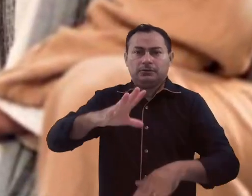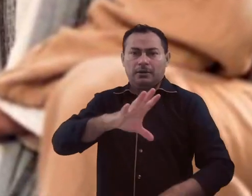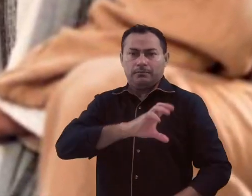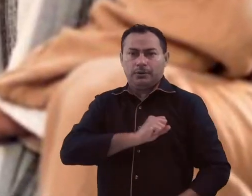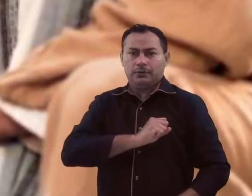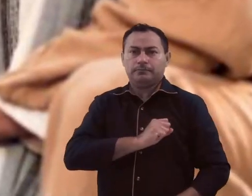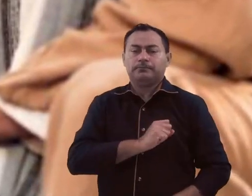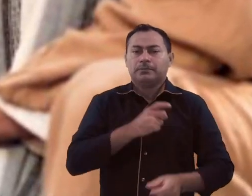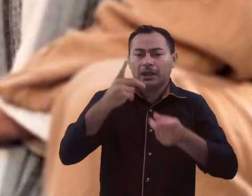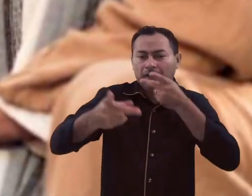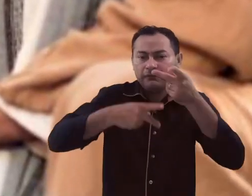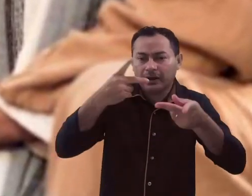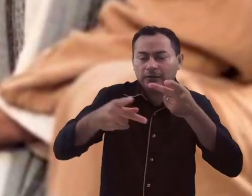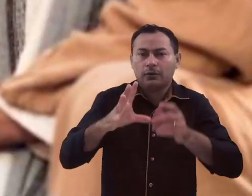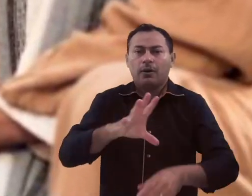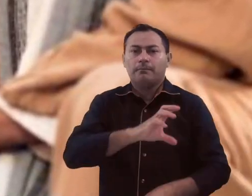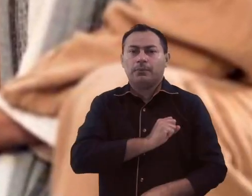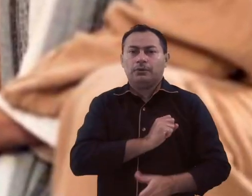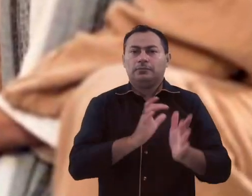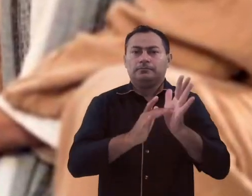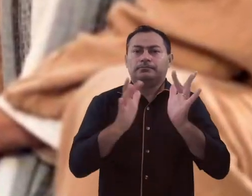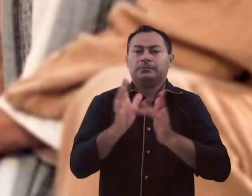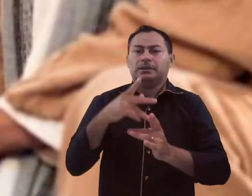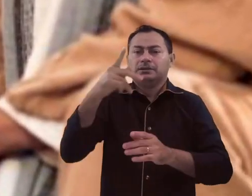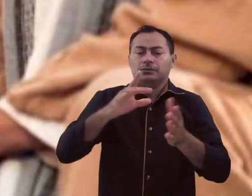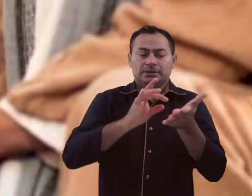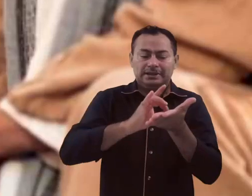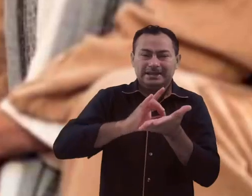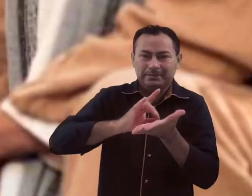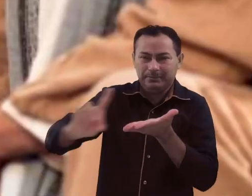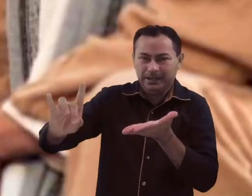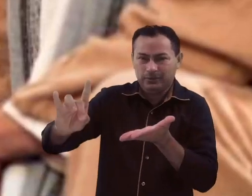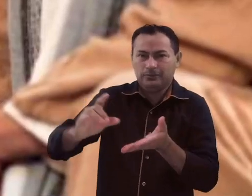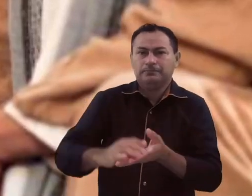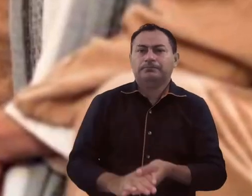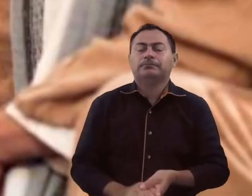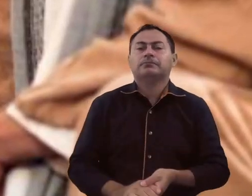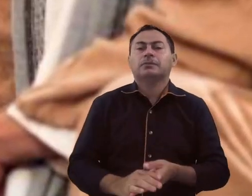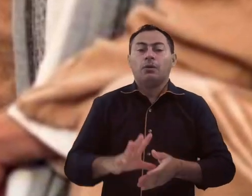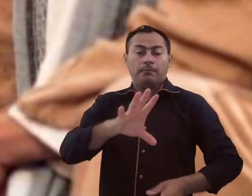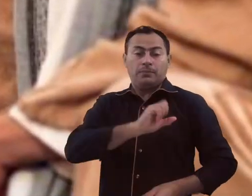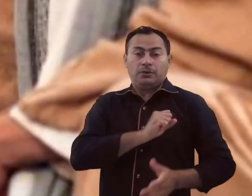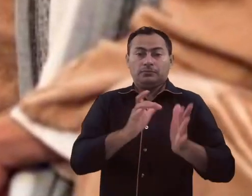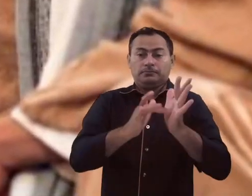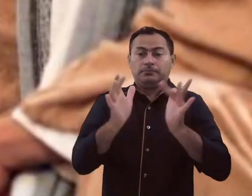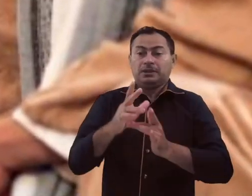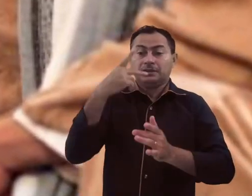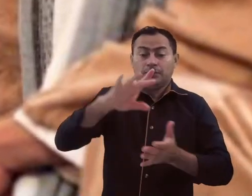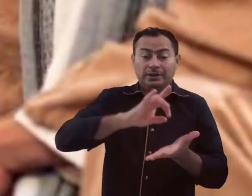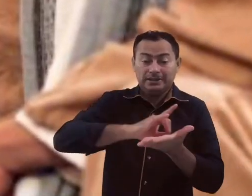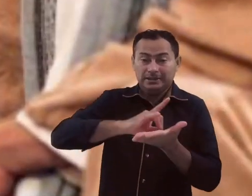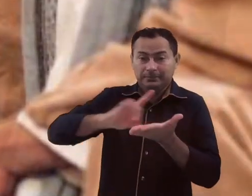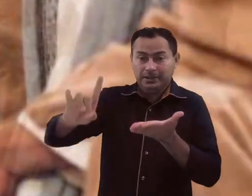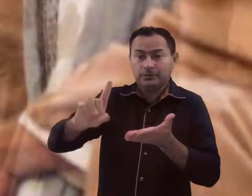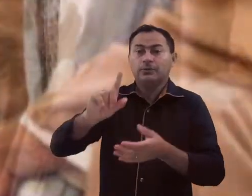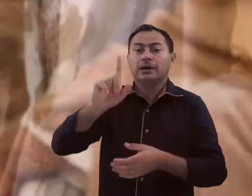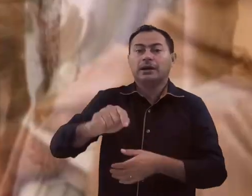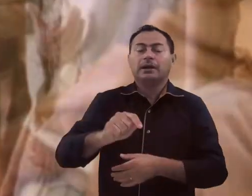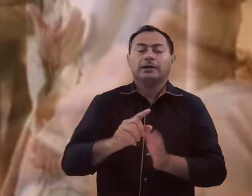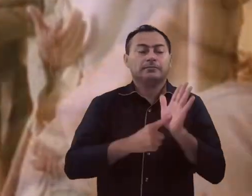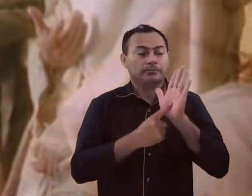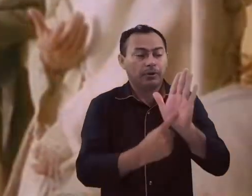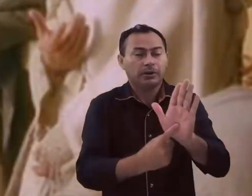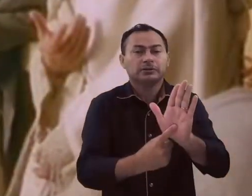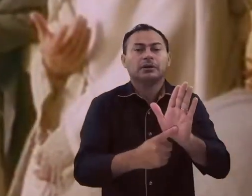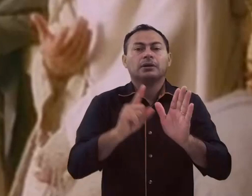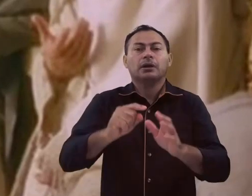na questão do amor e falaremos sobre o amor de Jesus por seus inimigos. Aliás, o amor de Jesus por seus inimigos é o